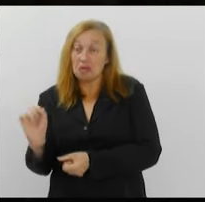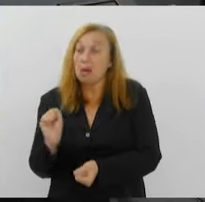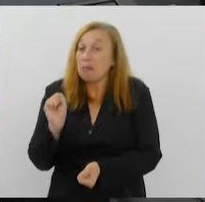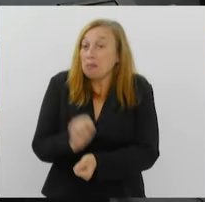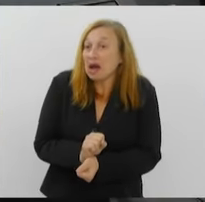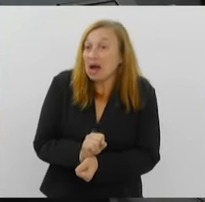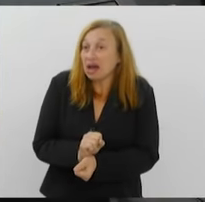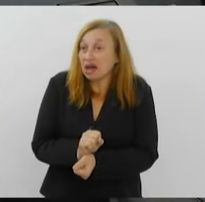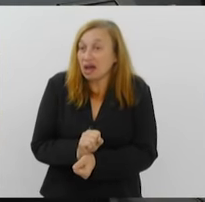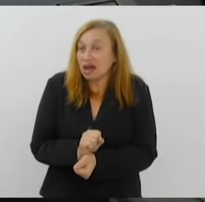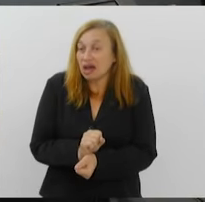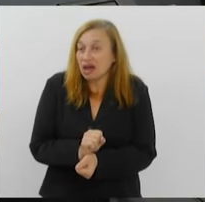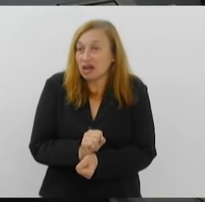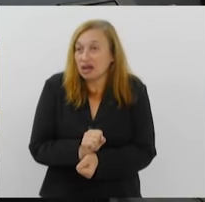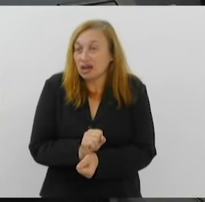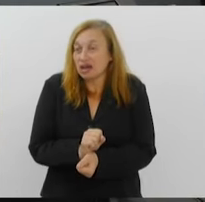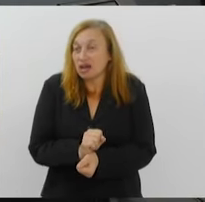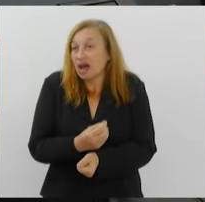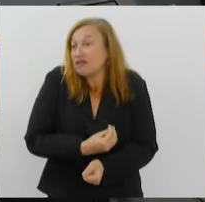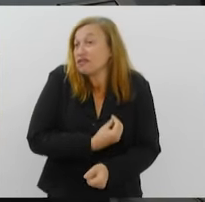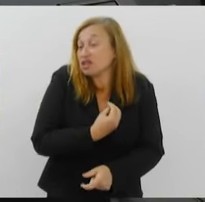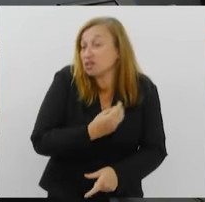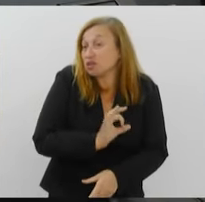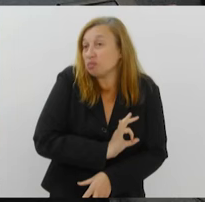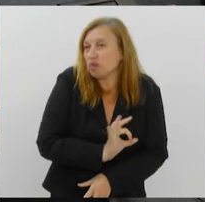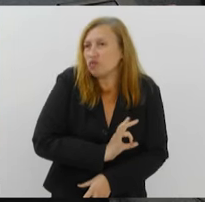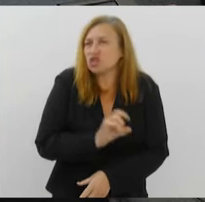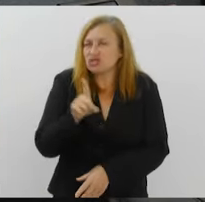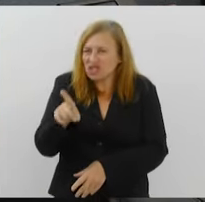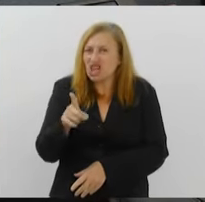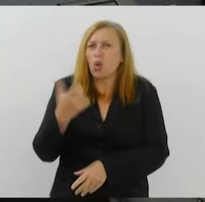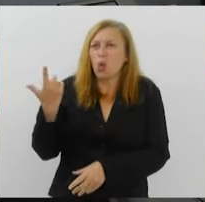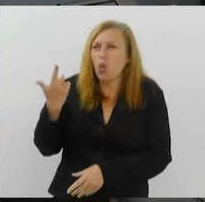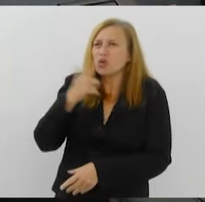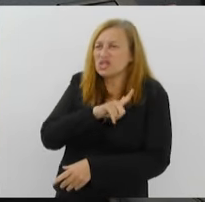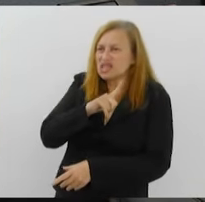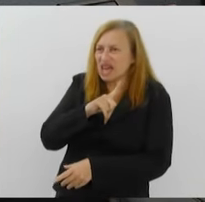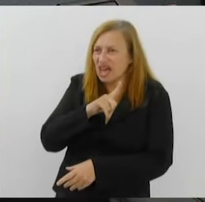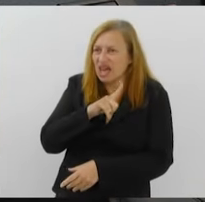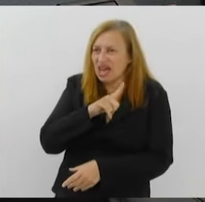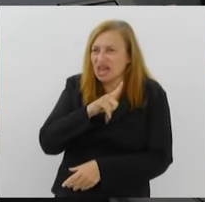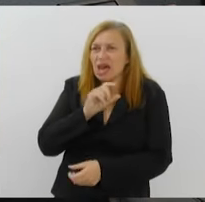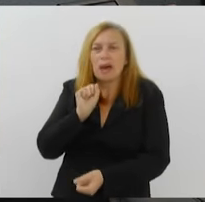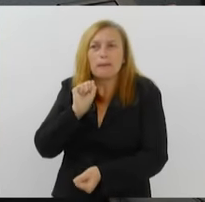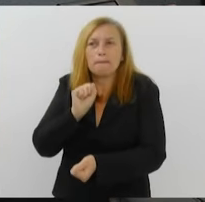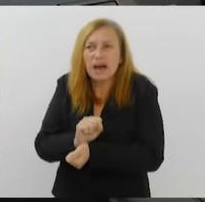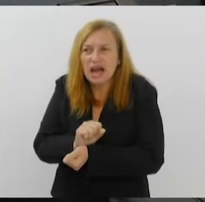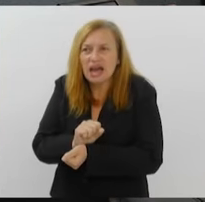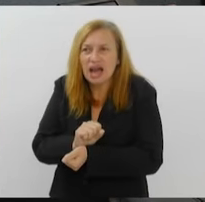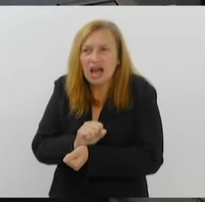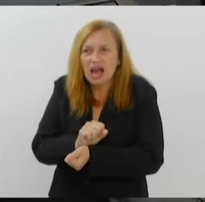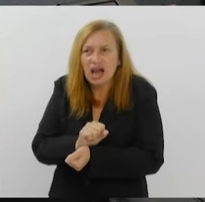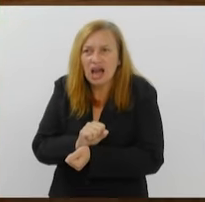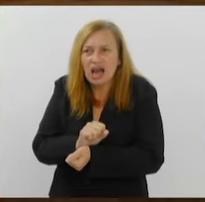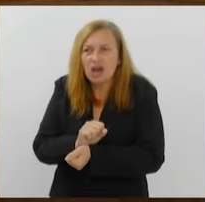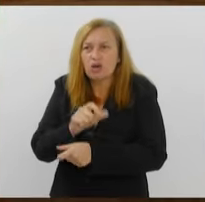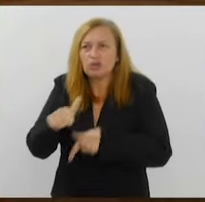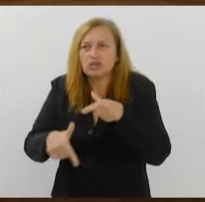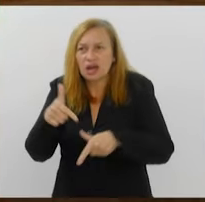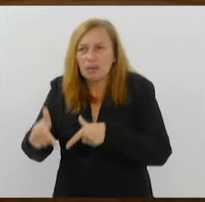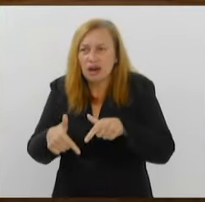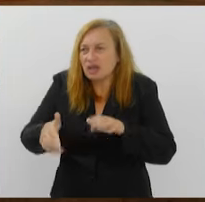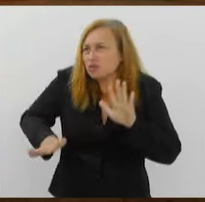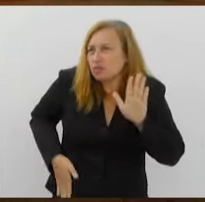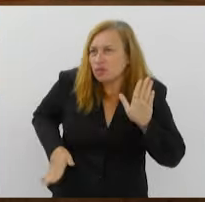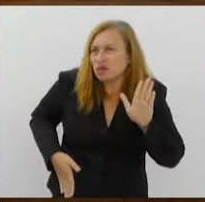operação no momento da operação. Quando você consegue, de alguma forma, paralisar a operação, nem que seja para preservar o local de crime, você paralisa a